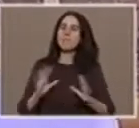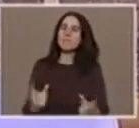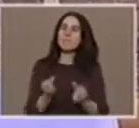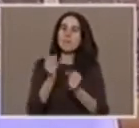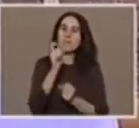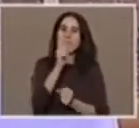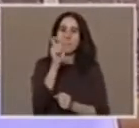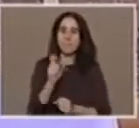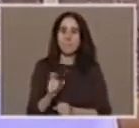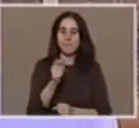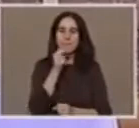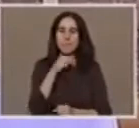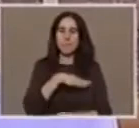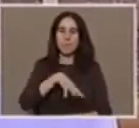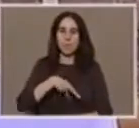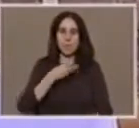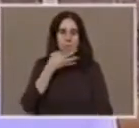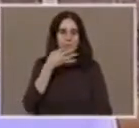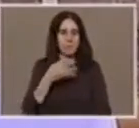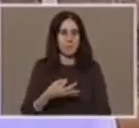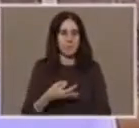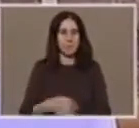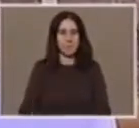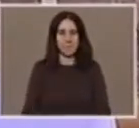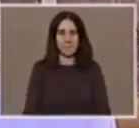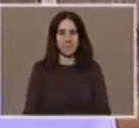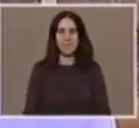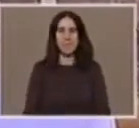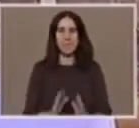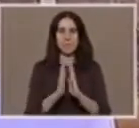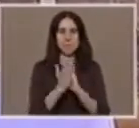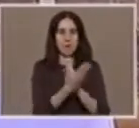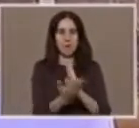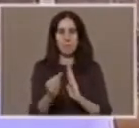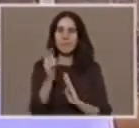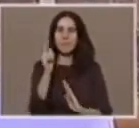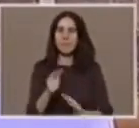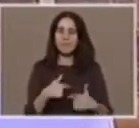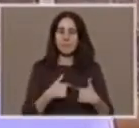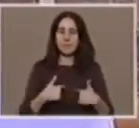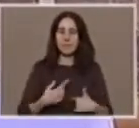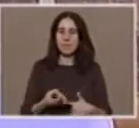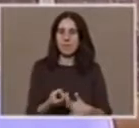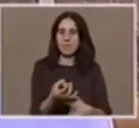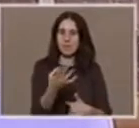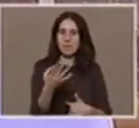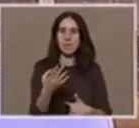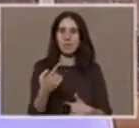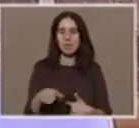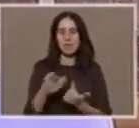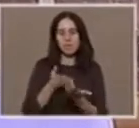e a paz ao mundo inteiro. Confirmai a vossa Igreja na fé e na caridade ao longo da